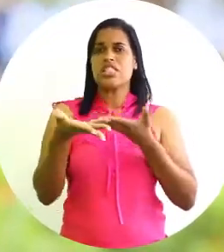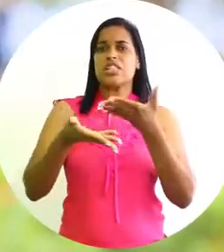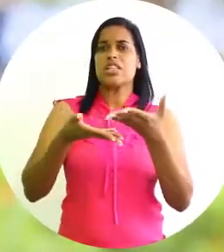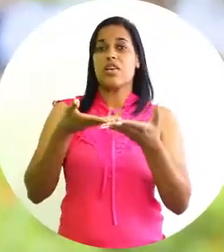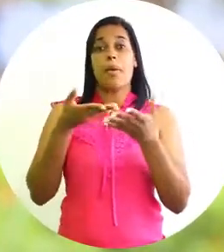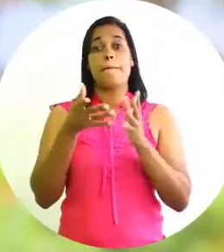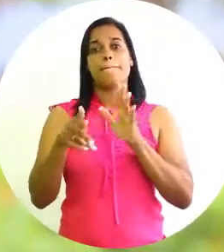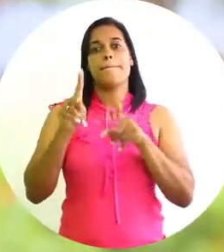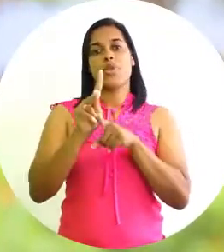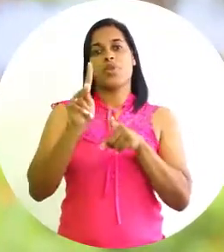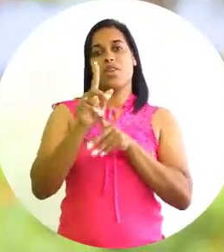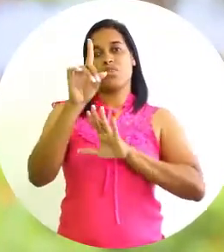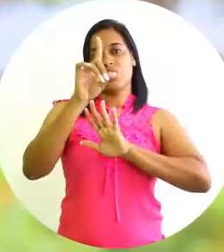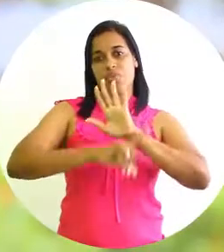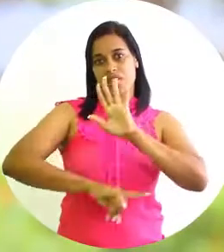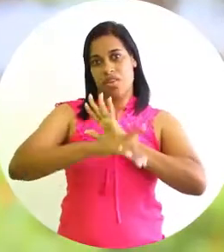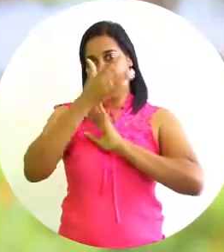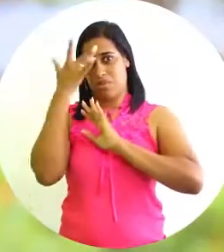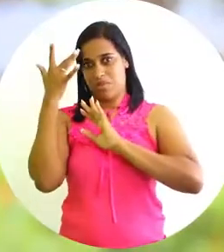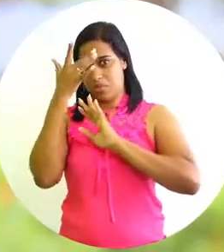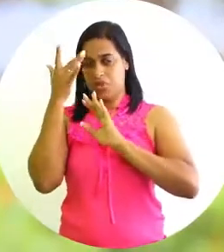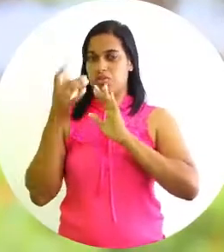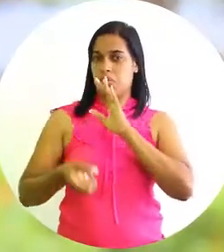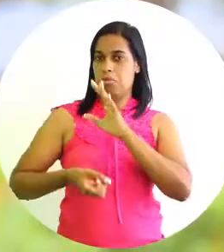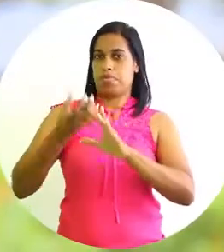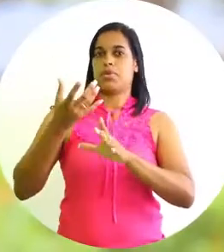visam proteger o direito dos autores,